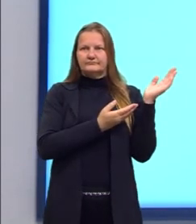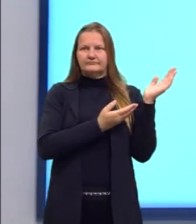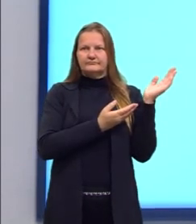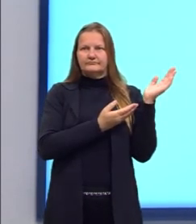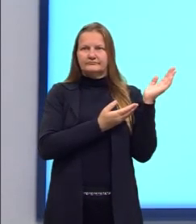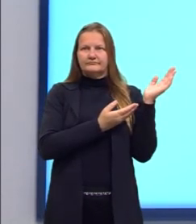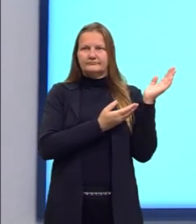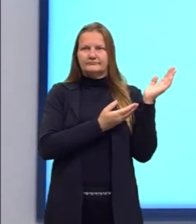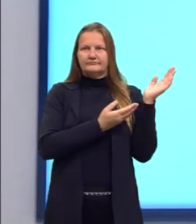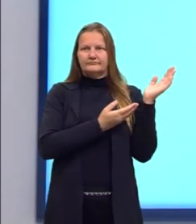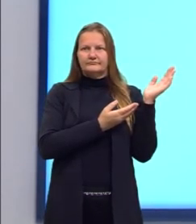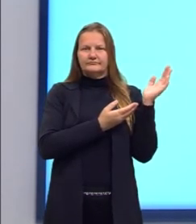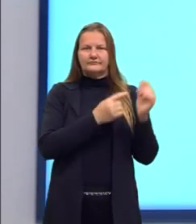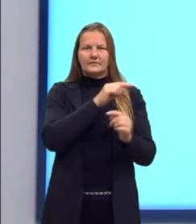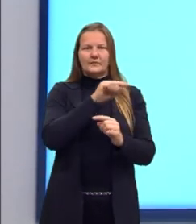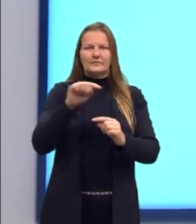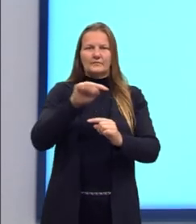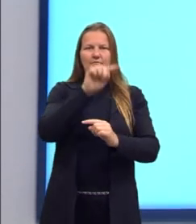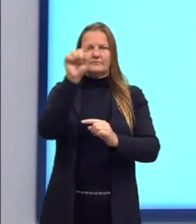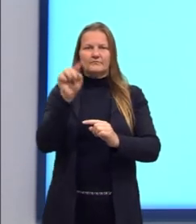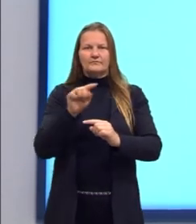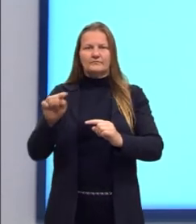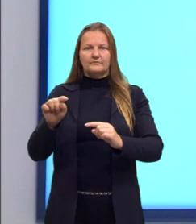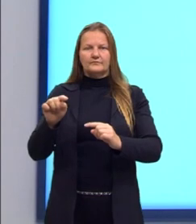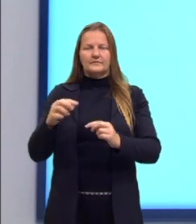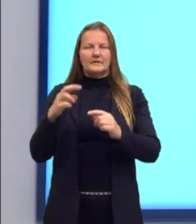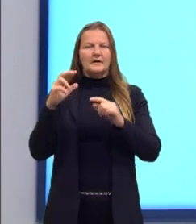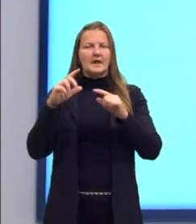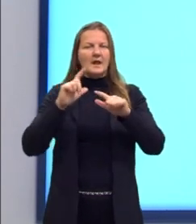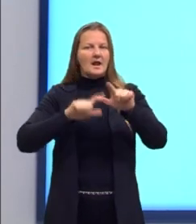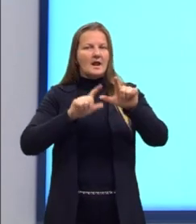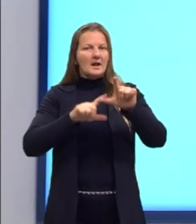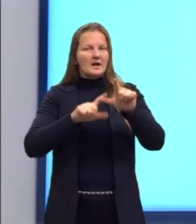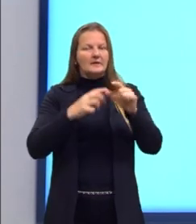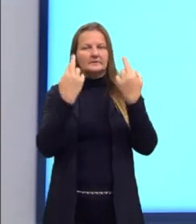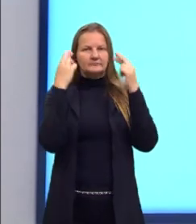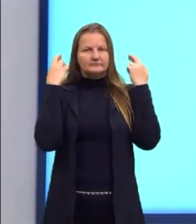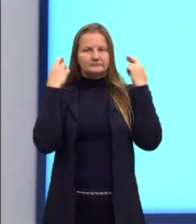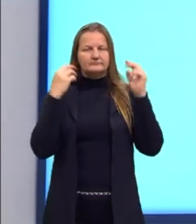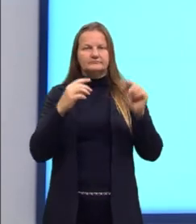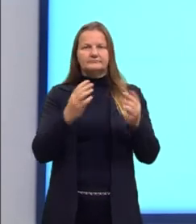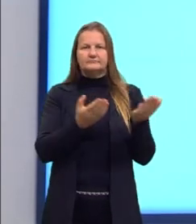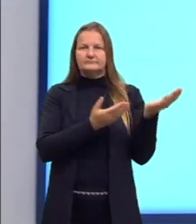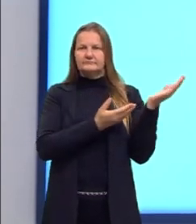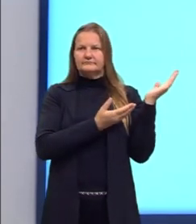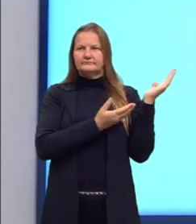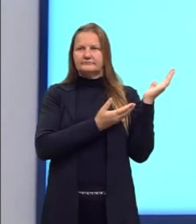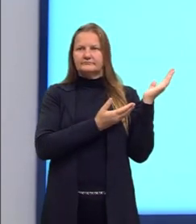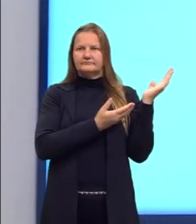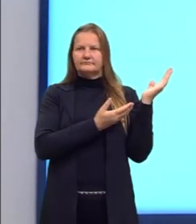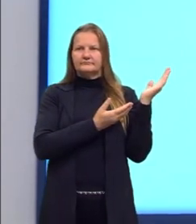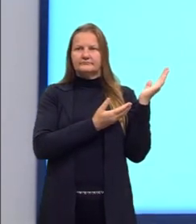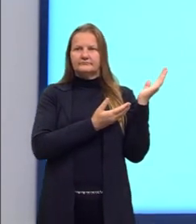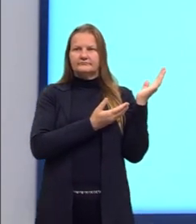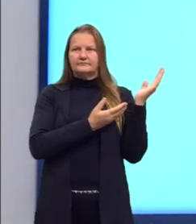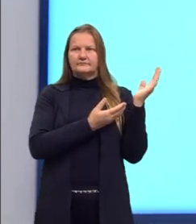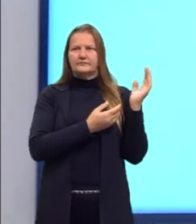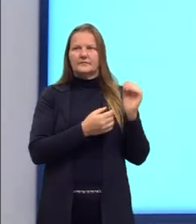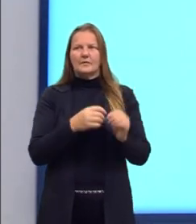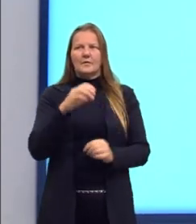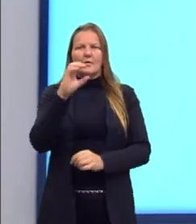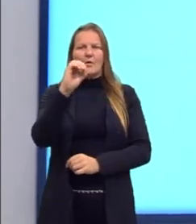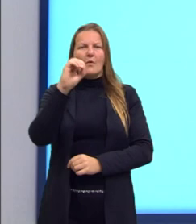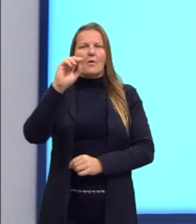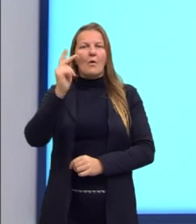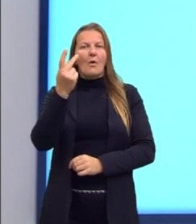A então aqui a gente mede um a vontagem é que a gente mede a resistência a resistência a gente costuma chamar